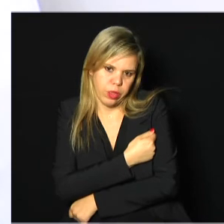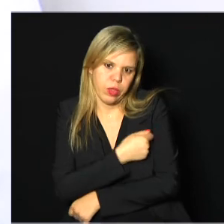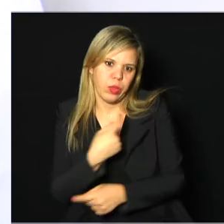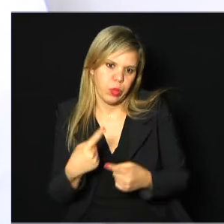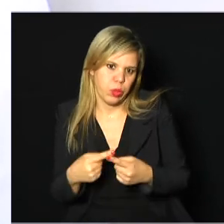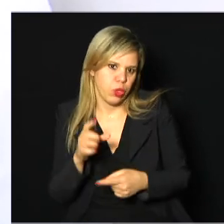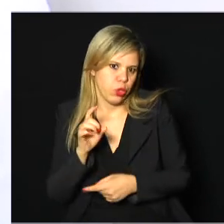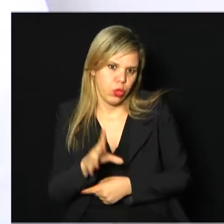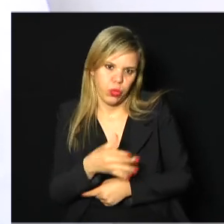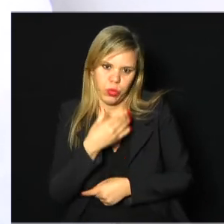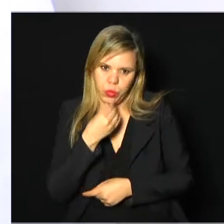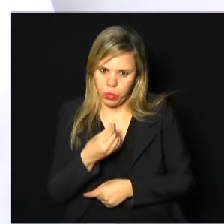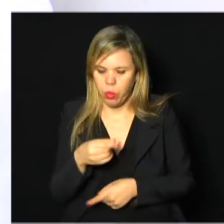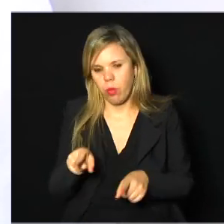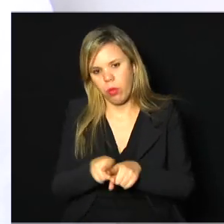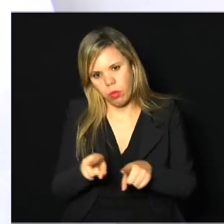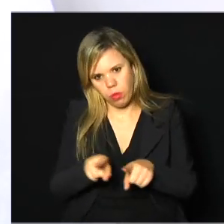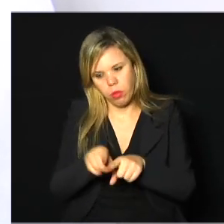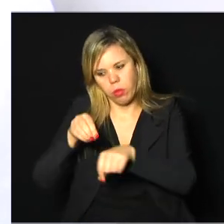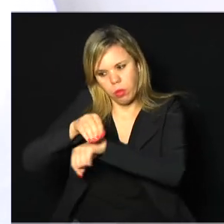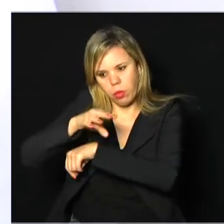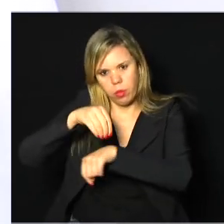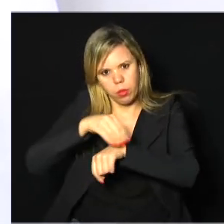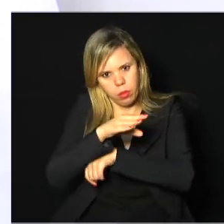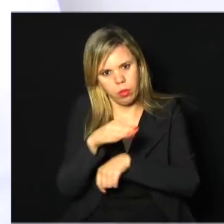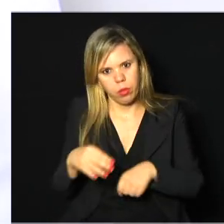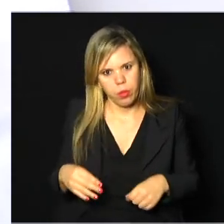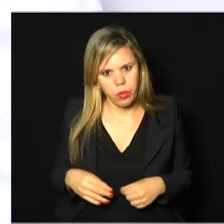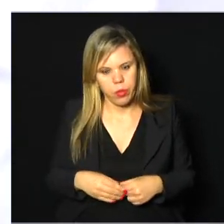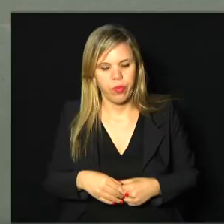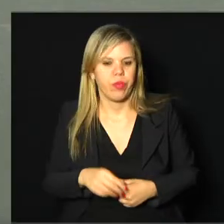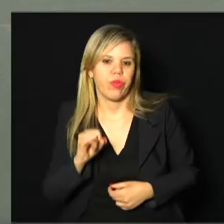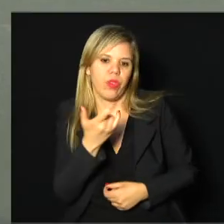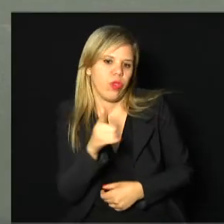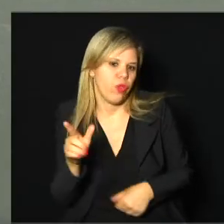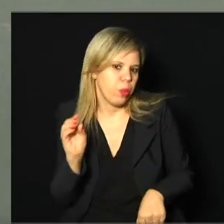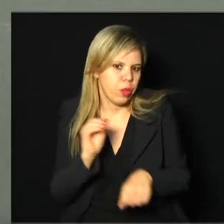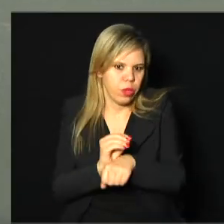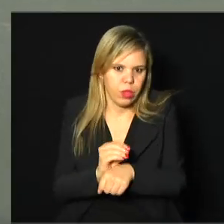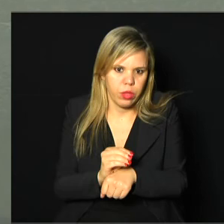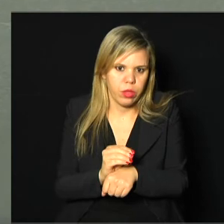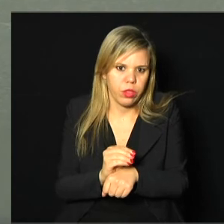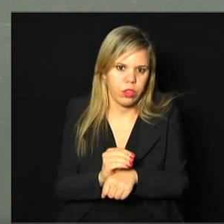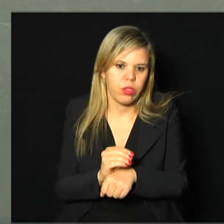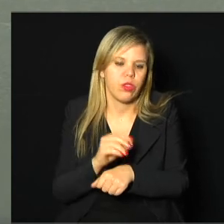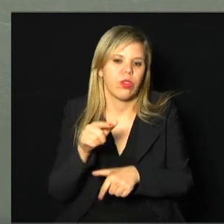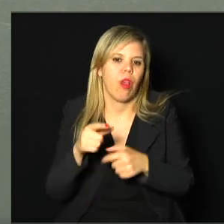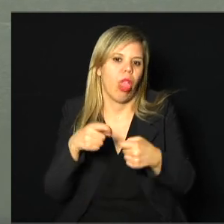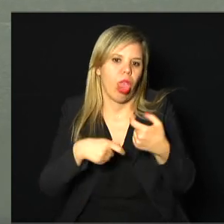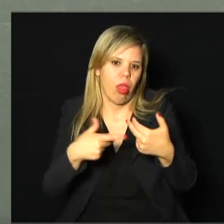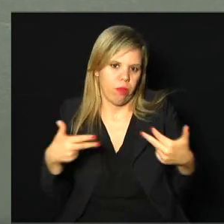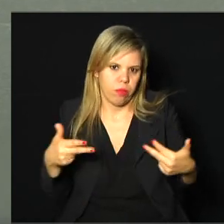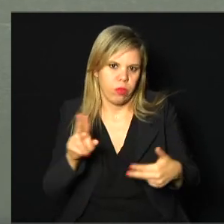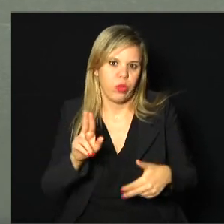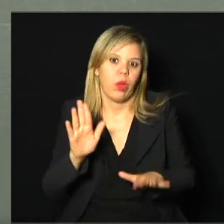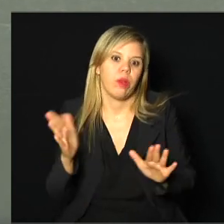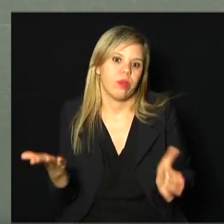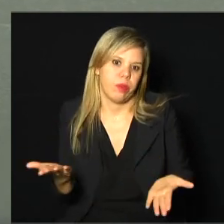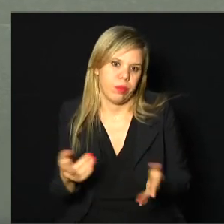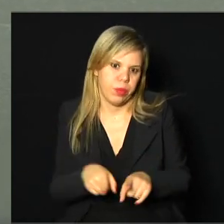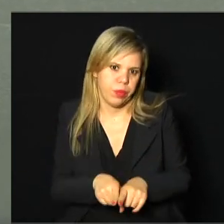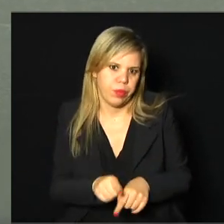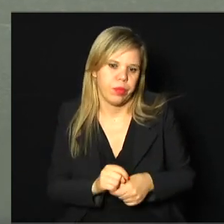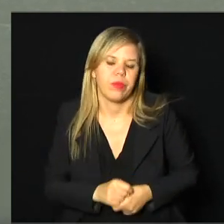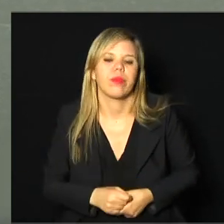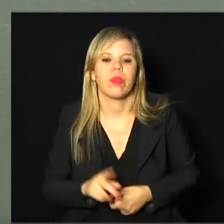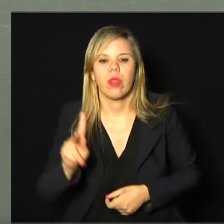vacina, porque não só porque os meninos também transmitem através, né, se não estiverem protegidos através de atividade sexual,